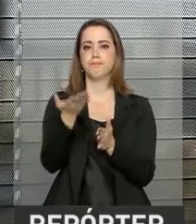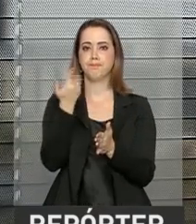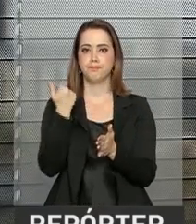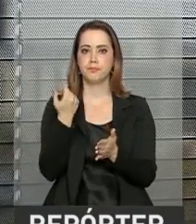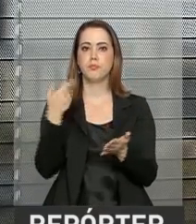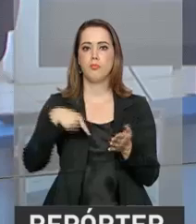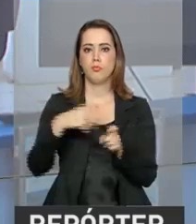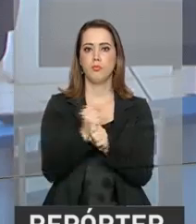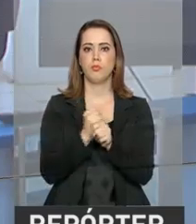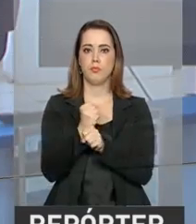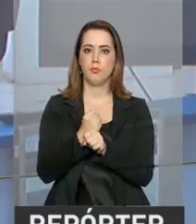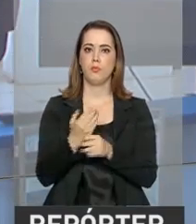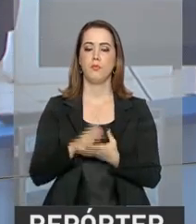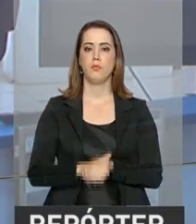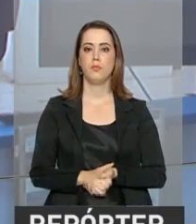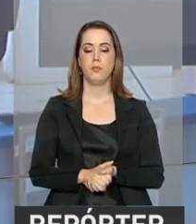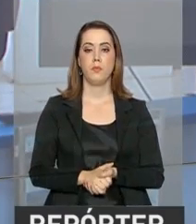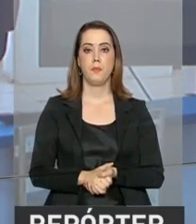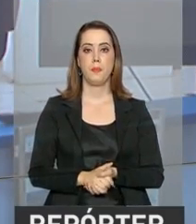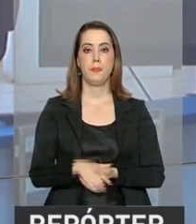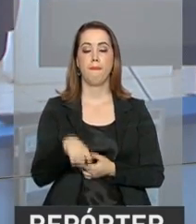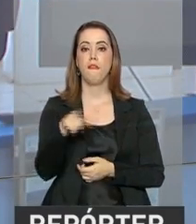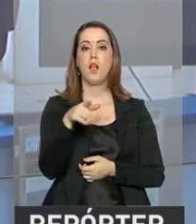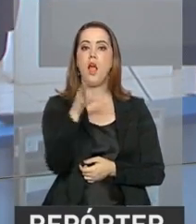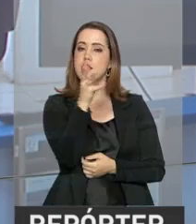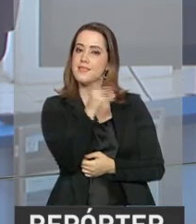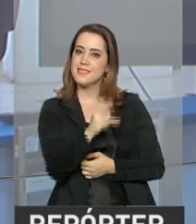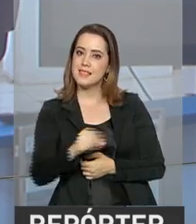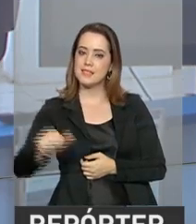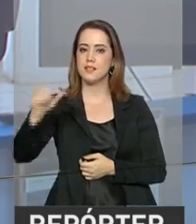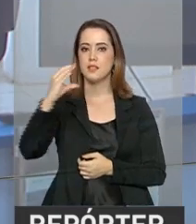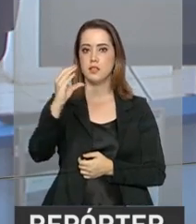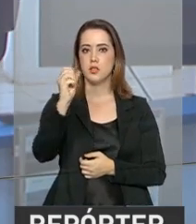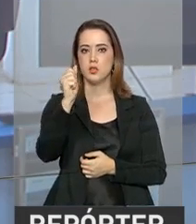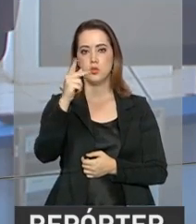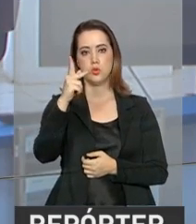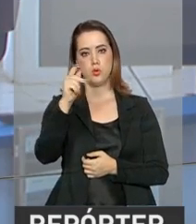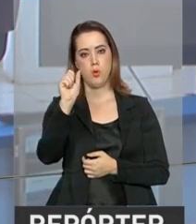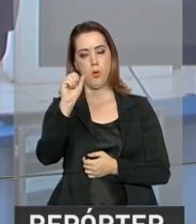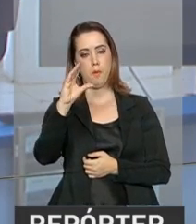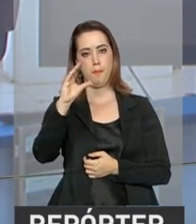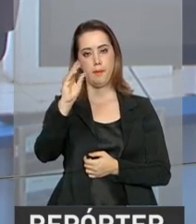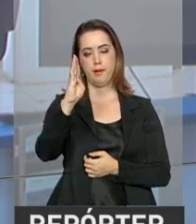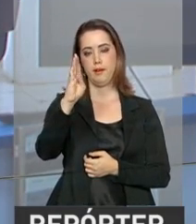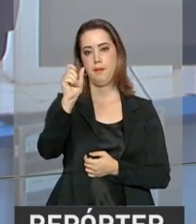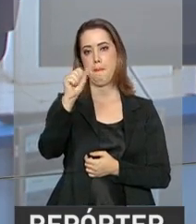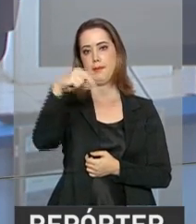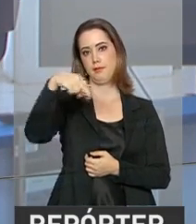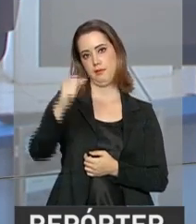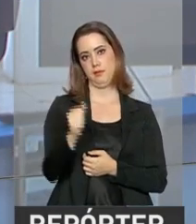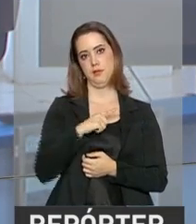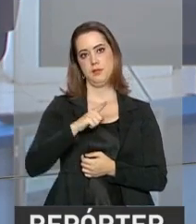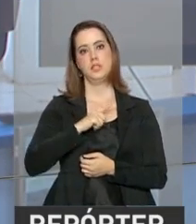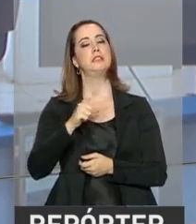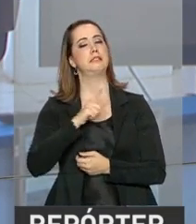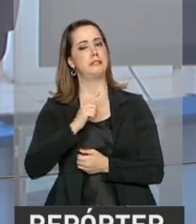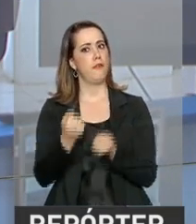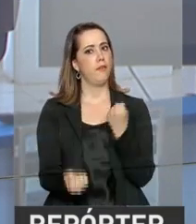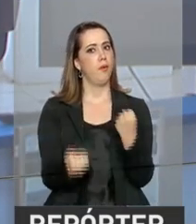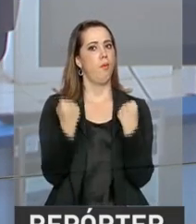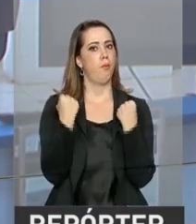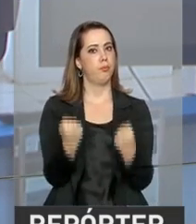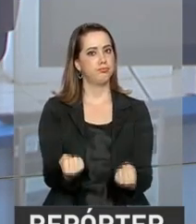início deste ano nas areias de copacabana no rio de janeiro onde teve muita atividade física para os participantes do programa